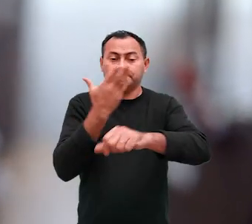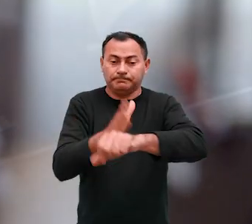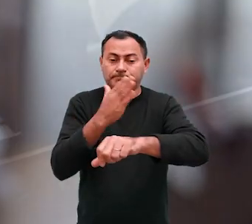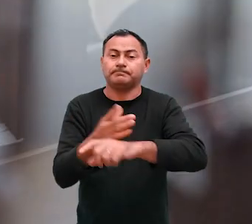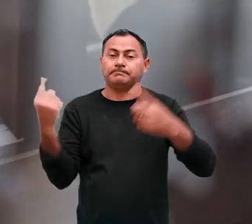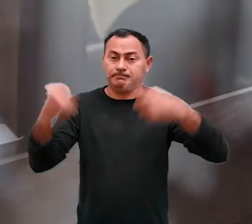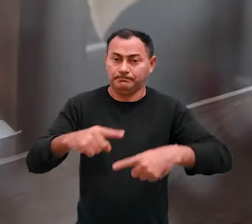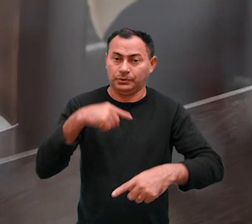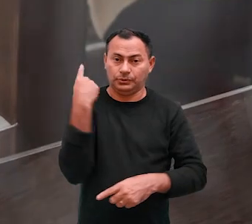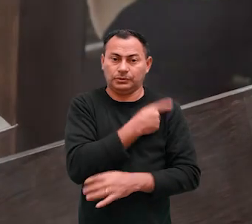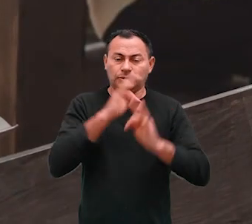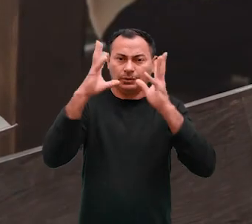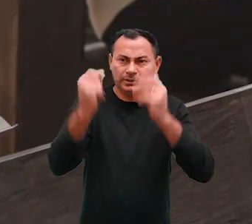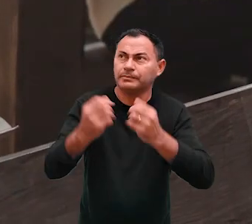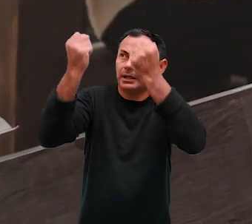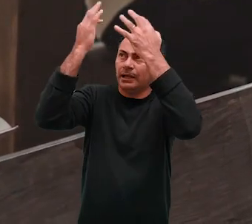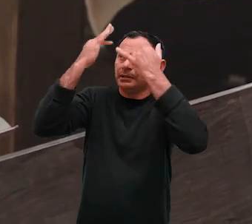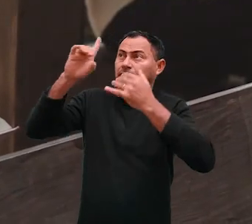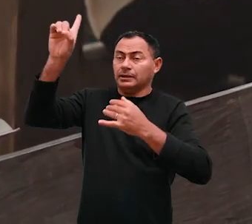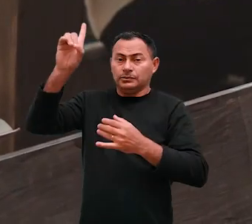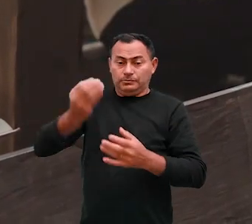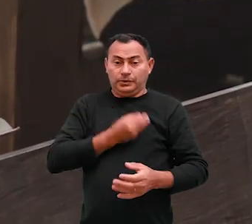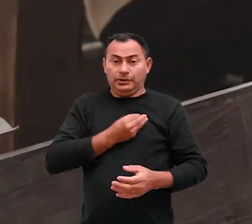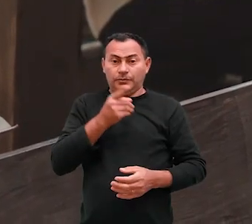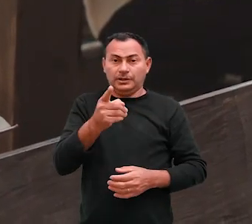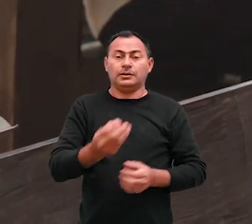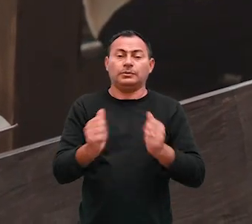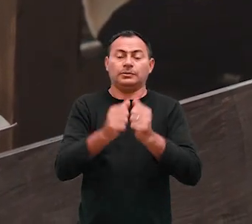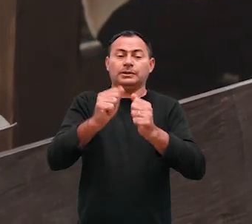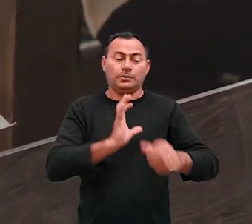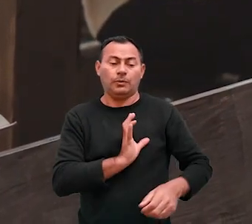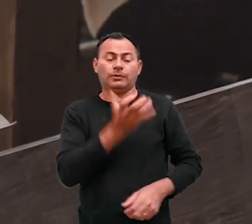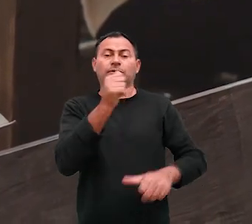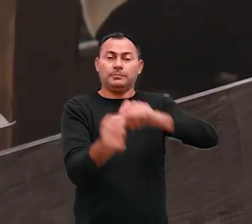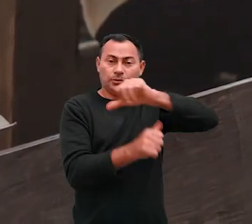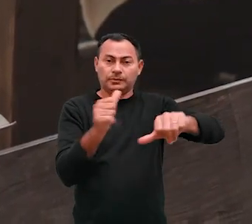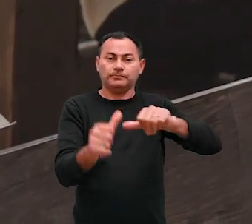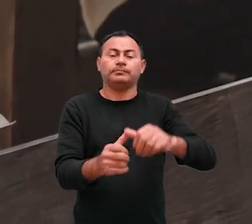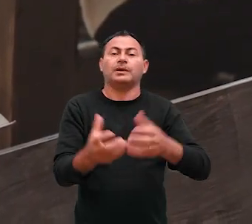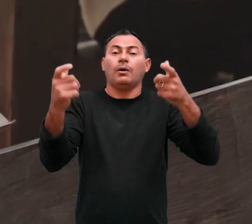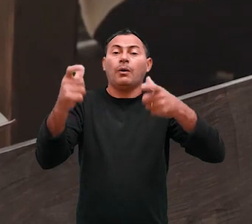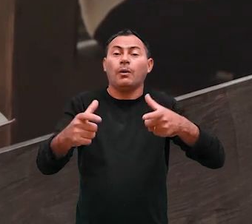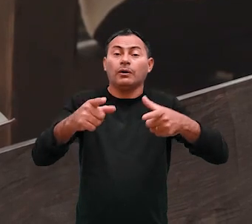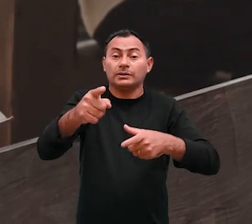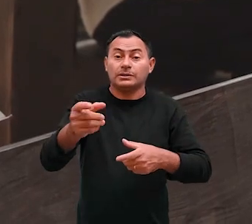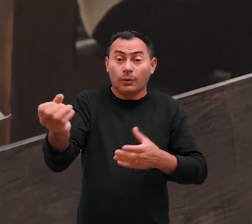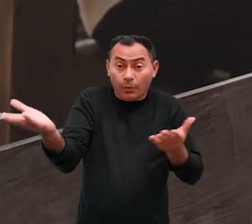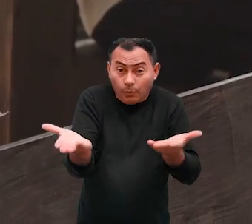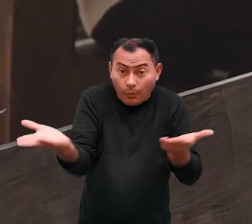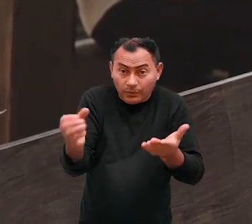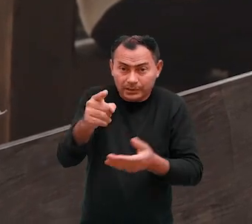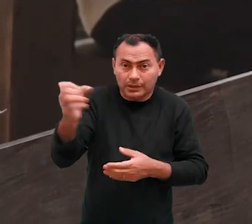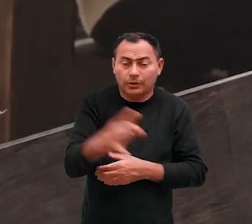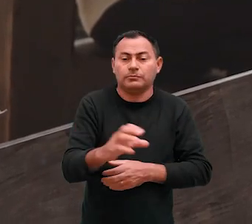por todos nós. Se pela graça de Deus Cristo vive em você, Ele o converteu, regenerou. Hoje você é nova criação por causa